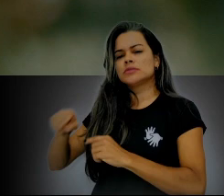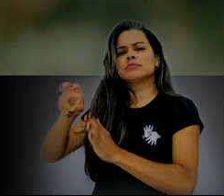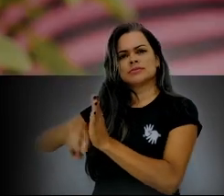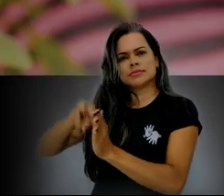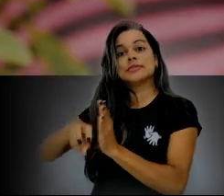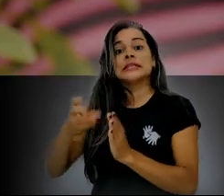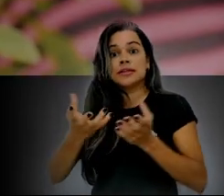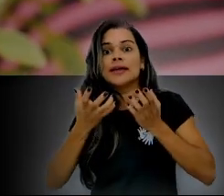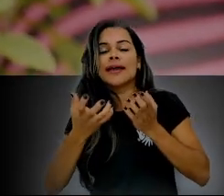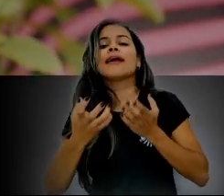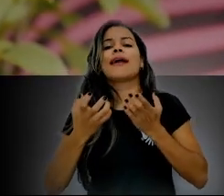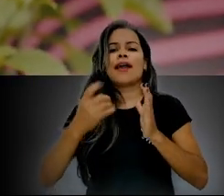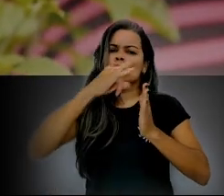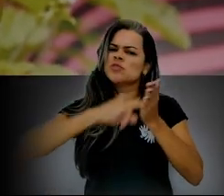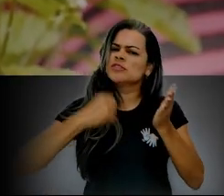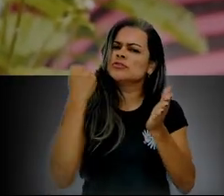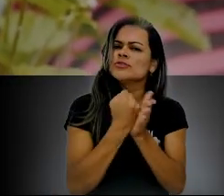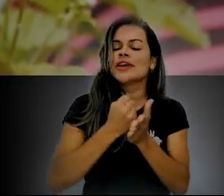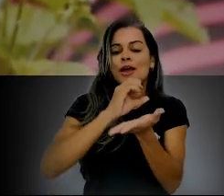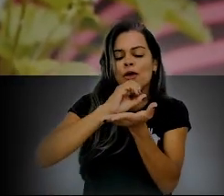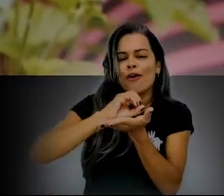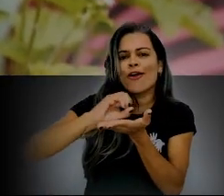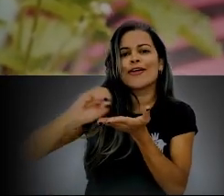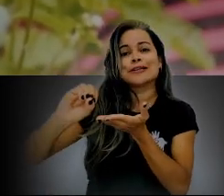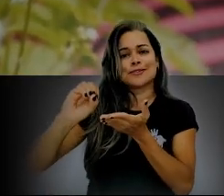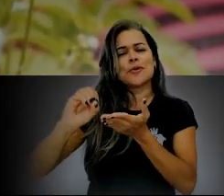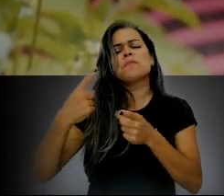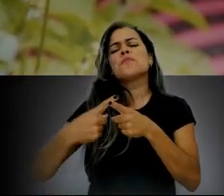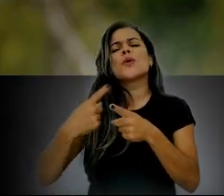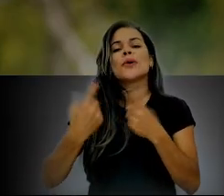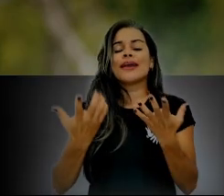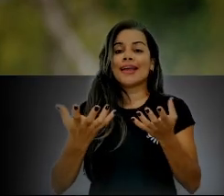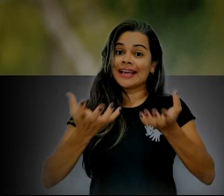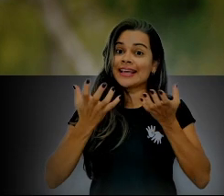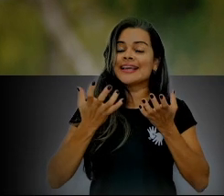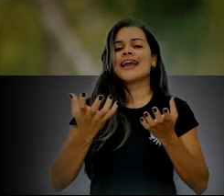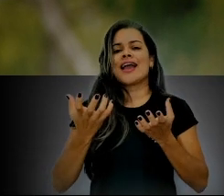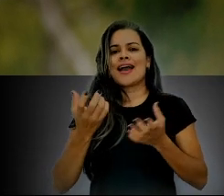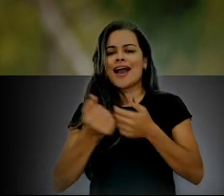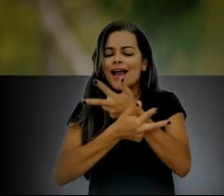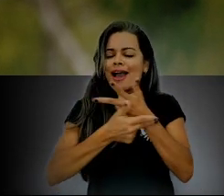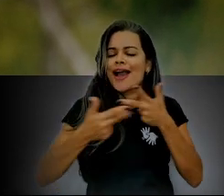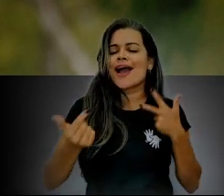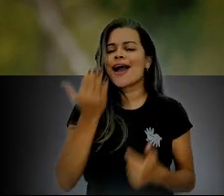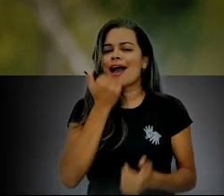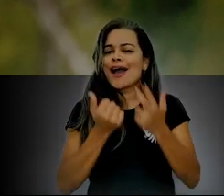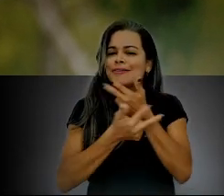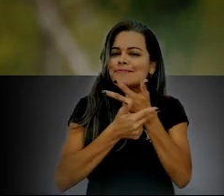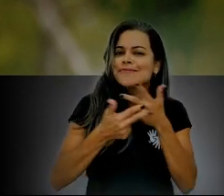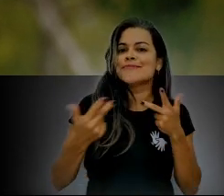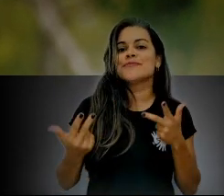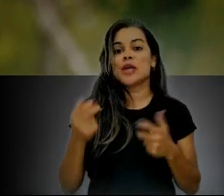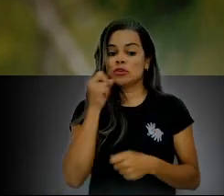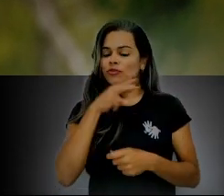os participantes agricultores desse grupo eles primam pela produção de alimentos sem agrotóxicos